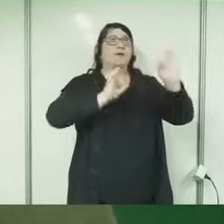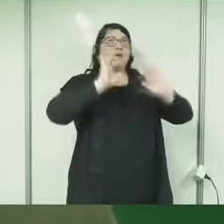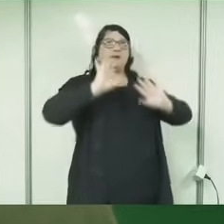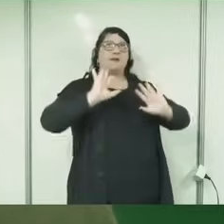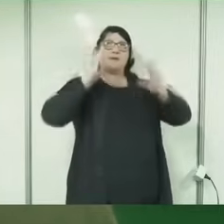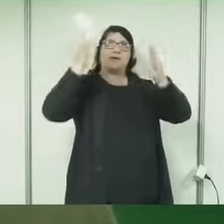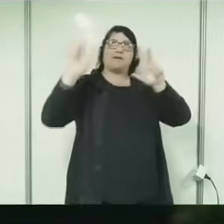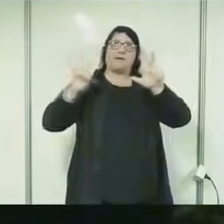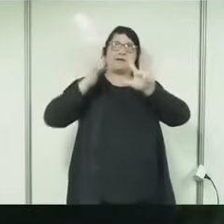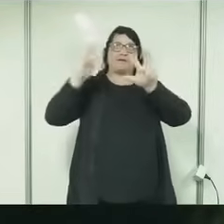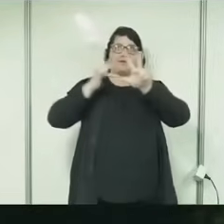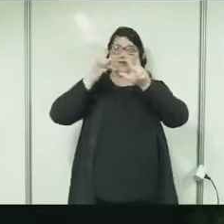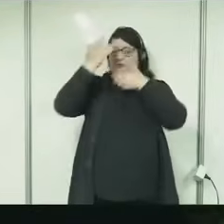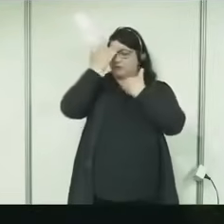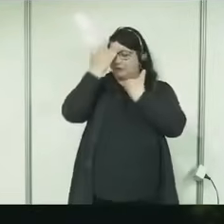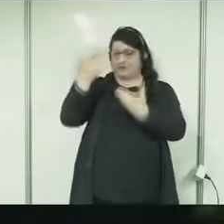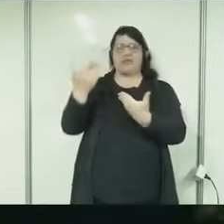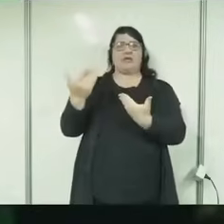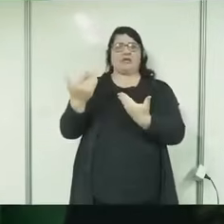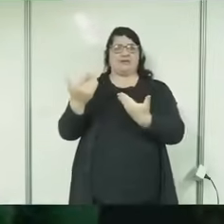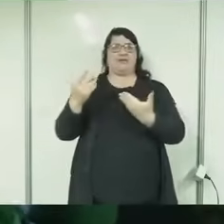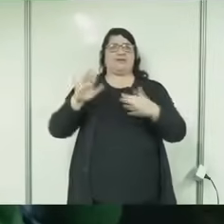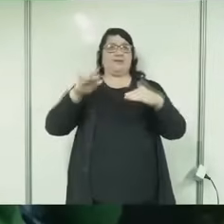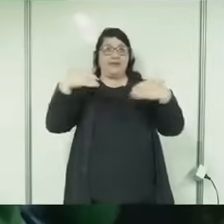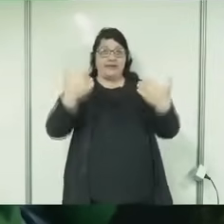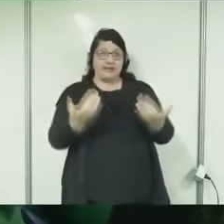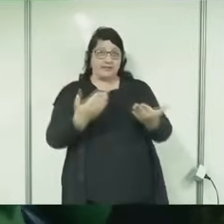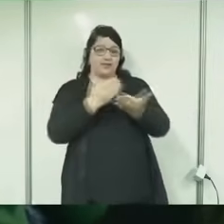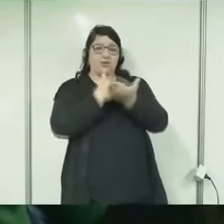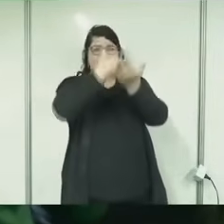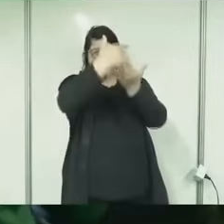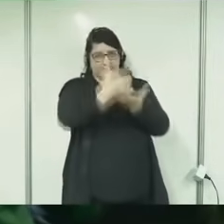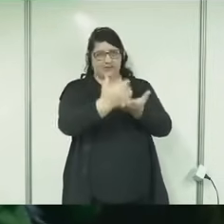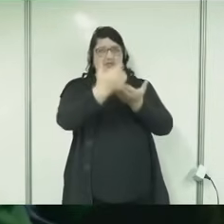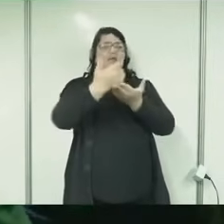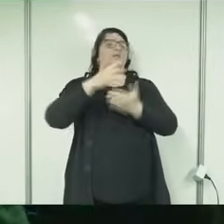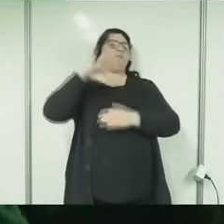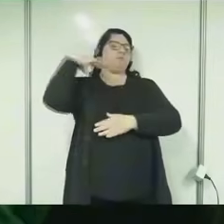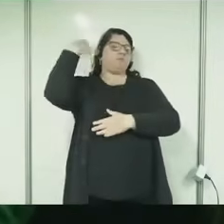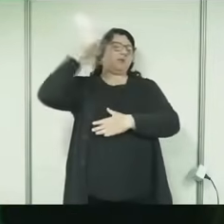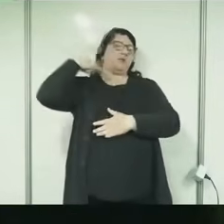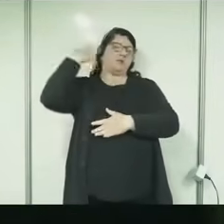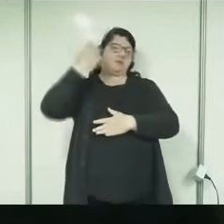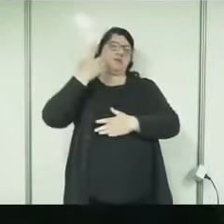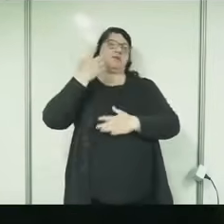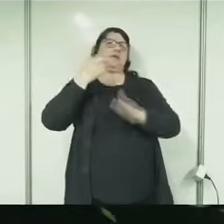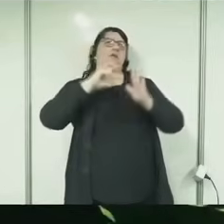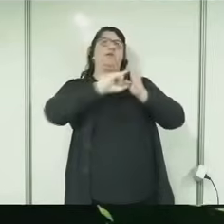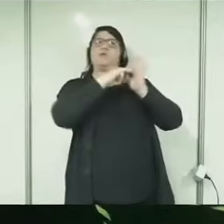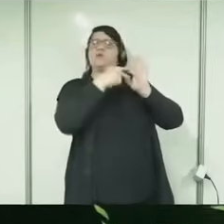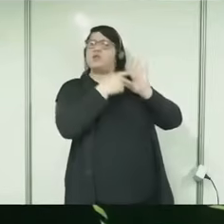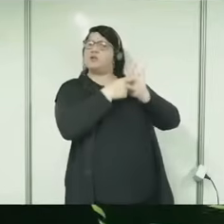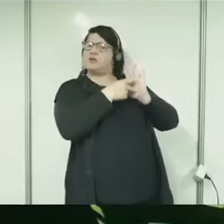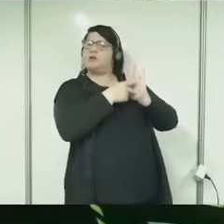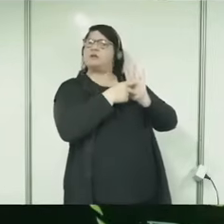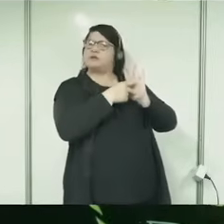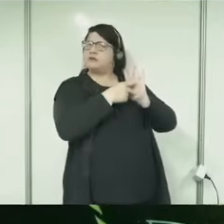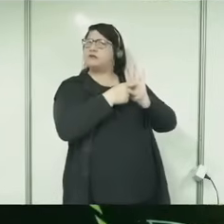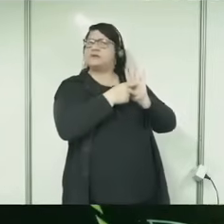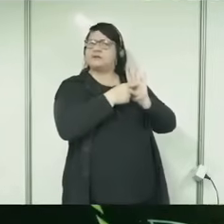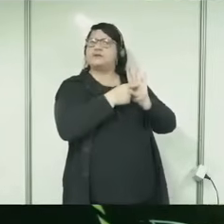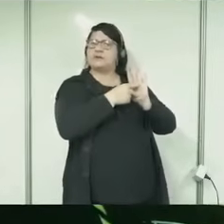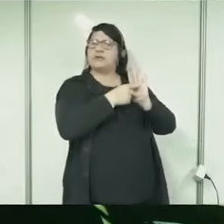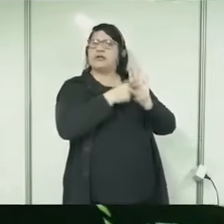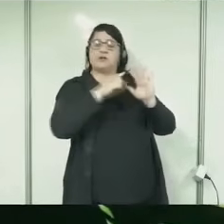Comecei, cada música vai ter um sentido daquilo que nós queremos dizer. A primeira música